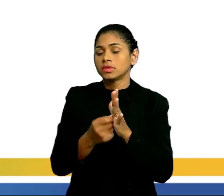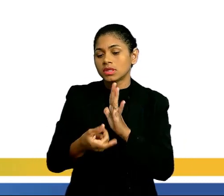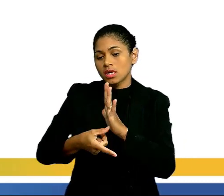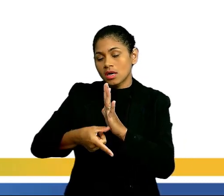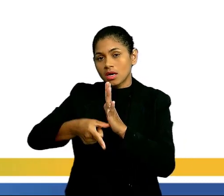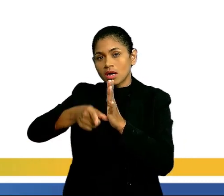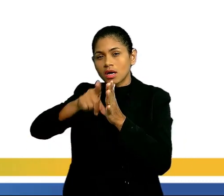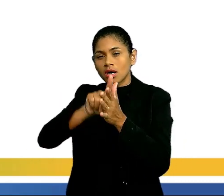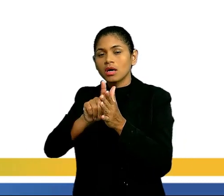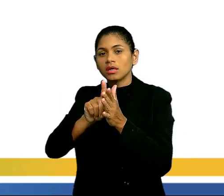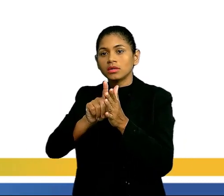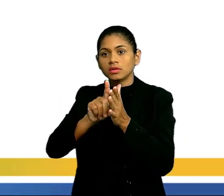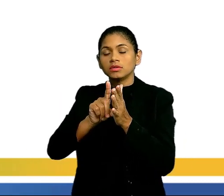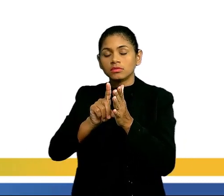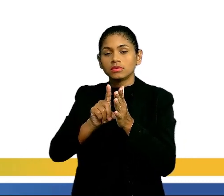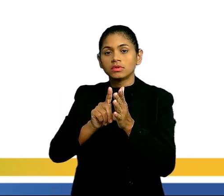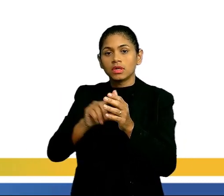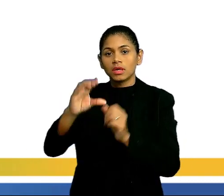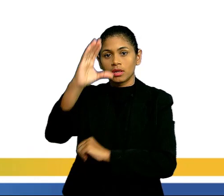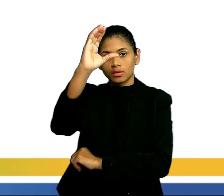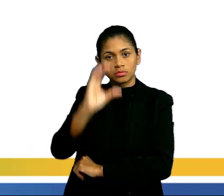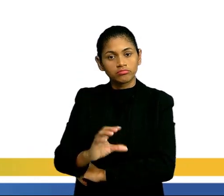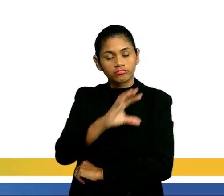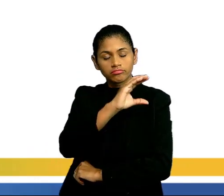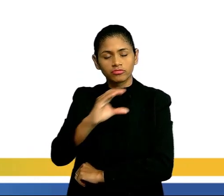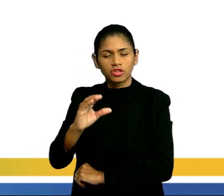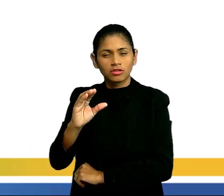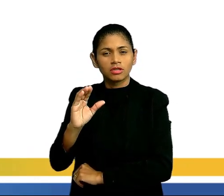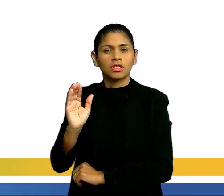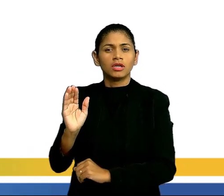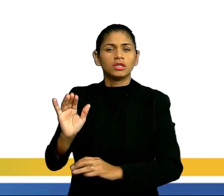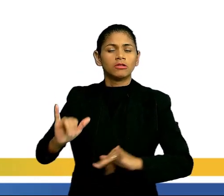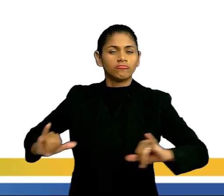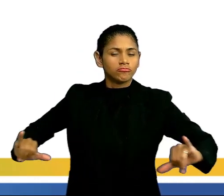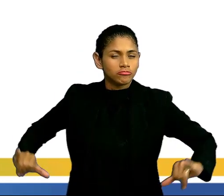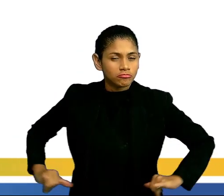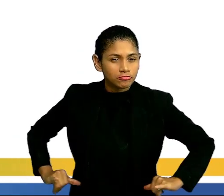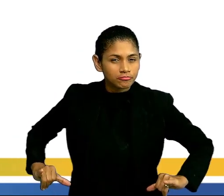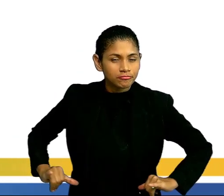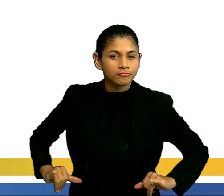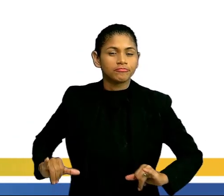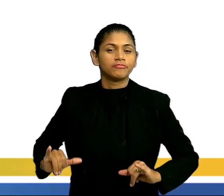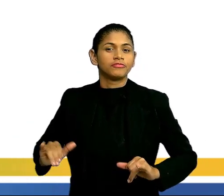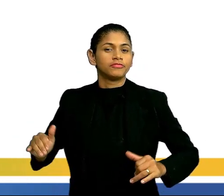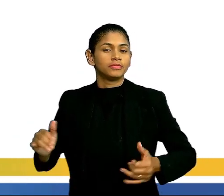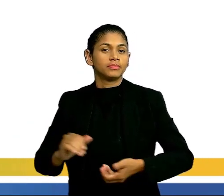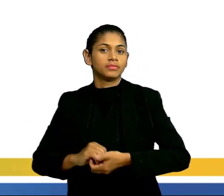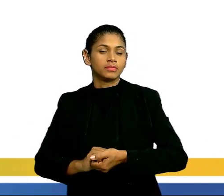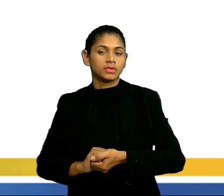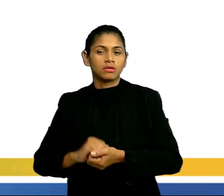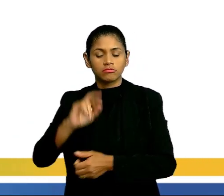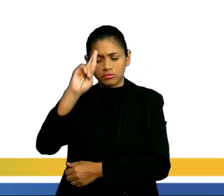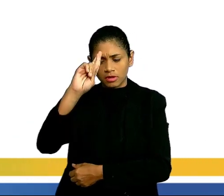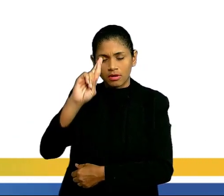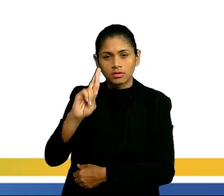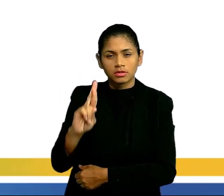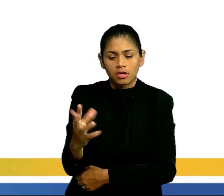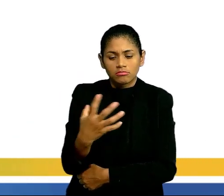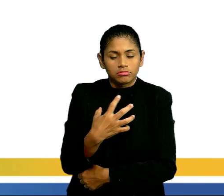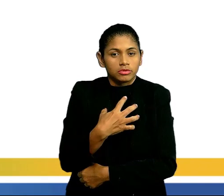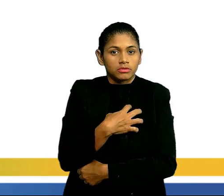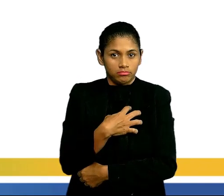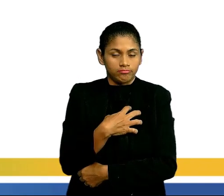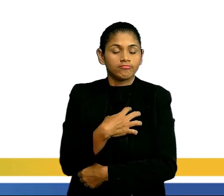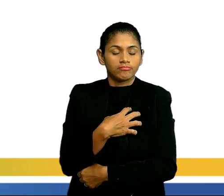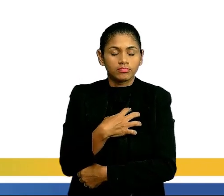catolicismo, ele sofria muito, ele tinha esse conflito aí de sentimento, de razão. Então, ele se mostra